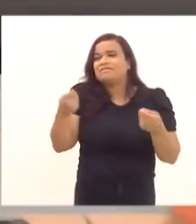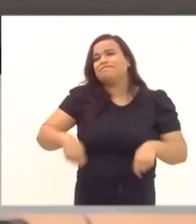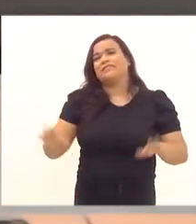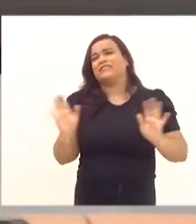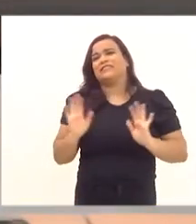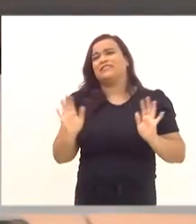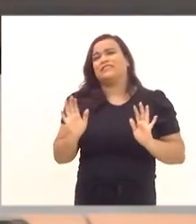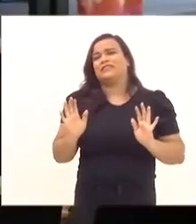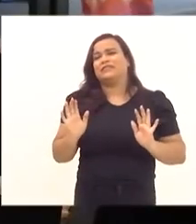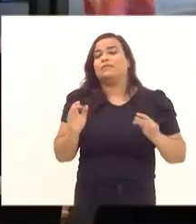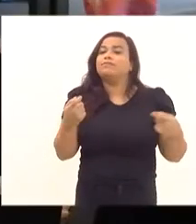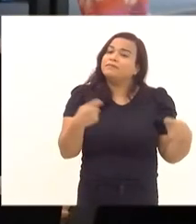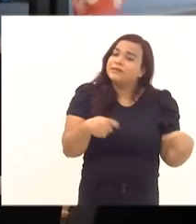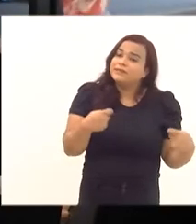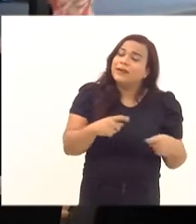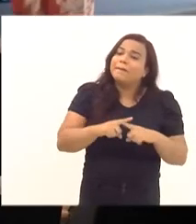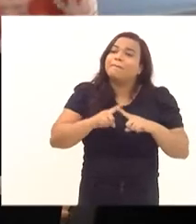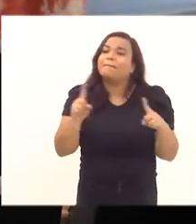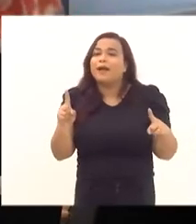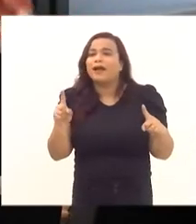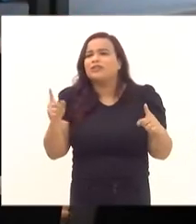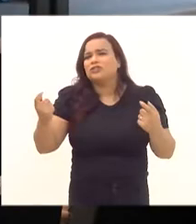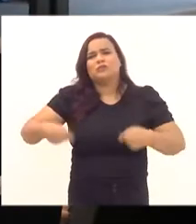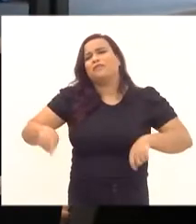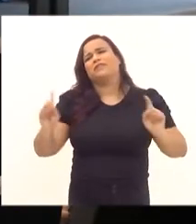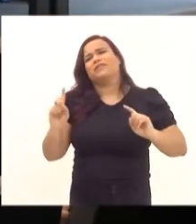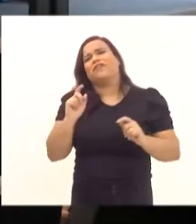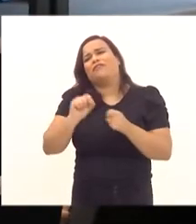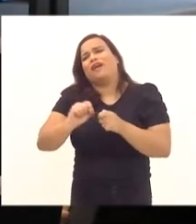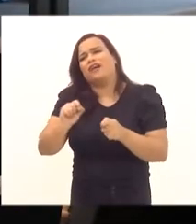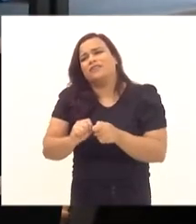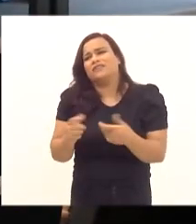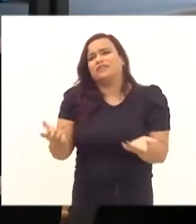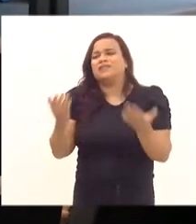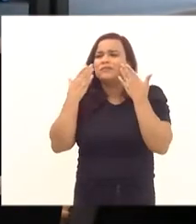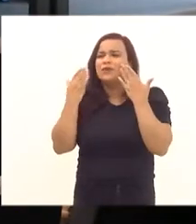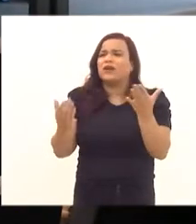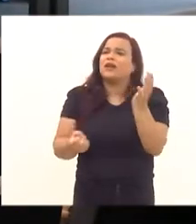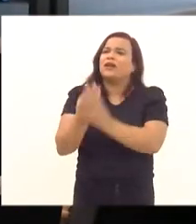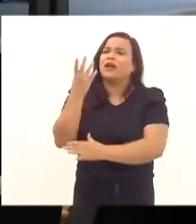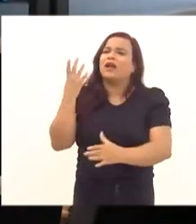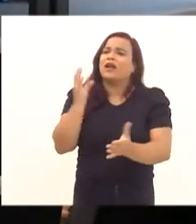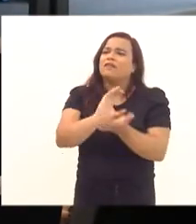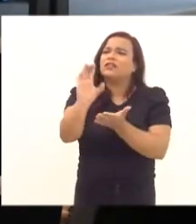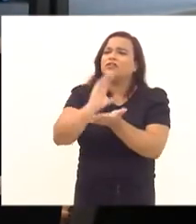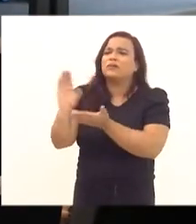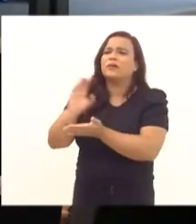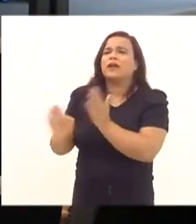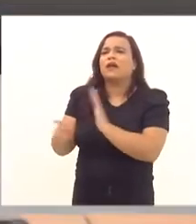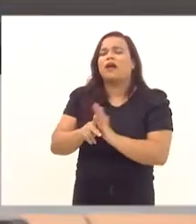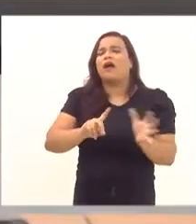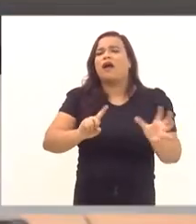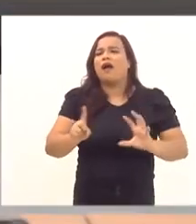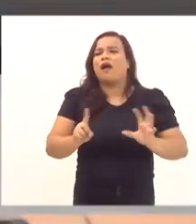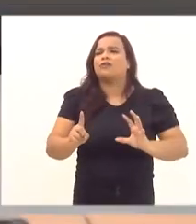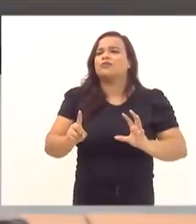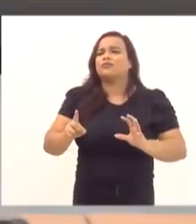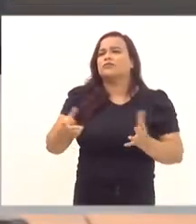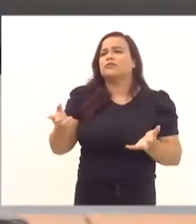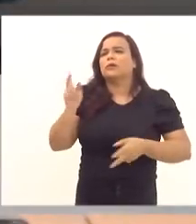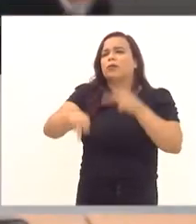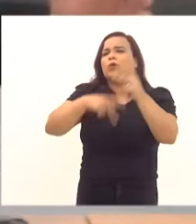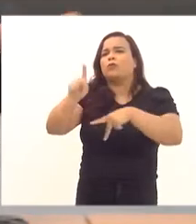que sim ela é o que é necessário portanto para não tinha que tá fazer audiência pública Mônica é sobre a ampliação de investimentos faz rádios comunitárias nas rádios populares